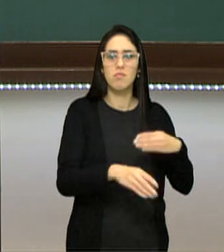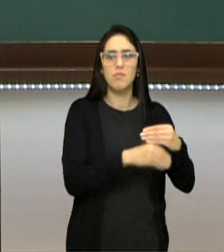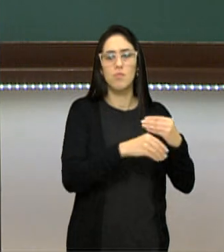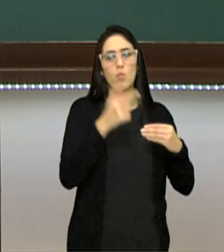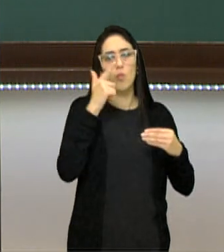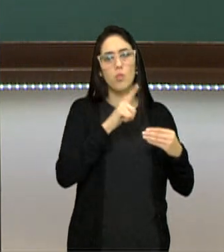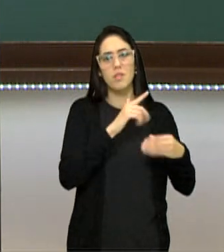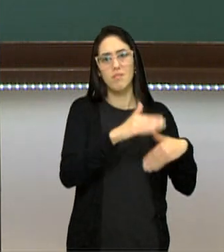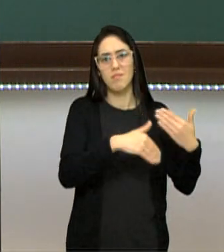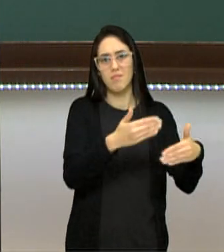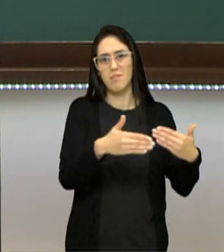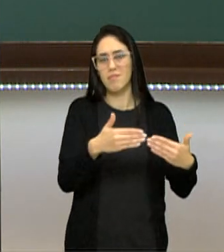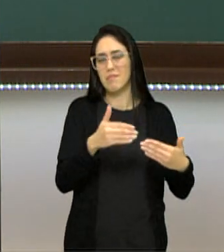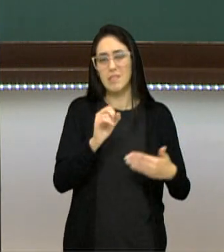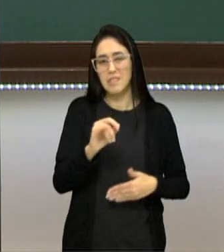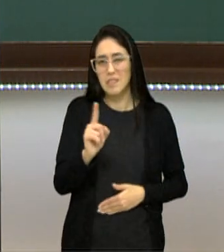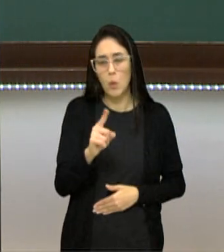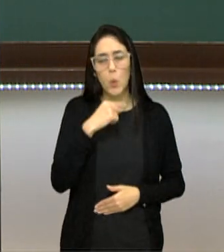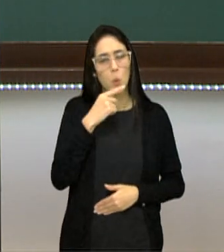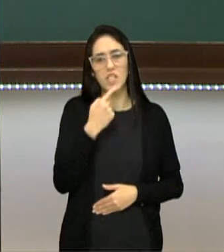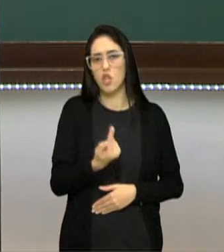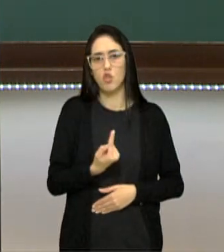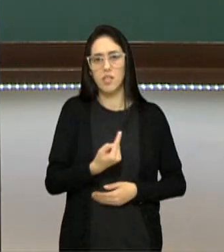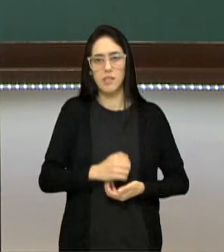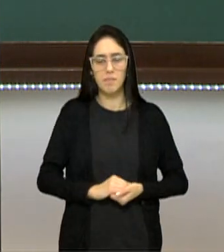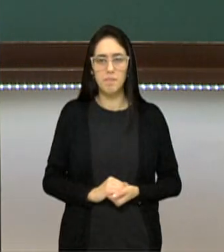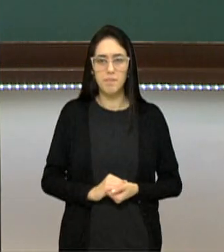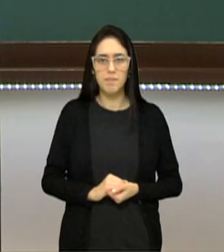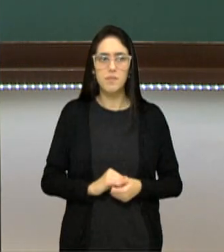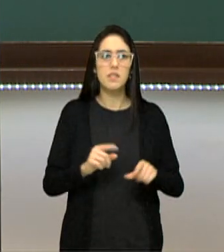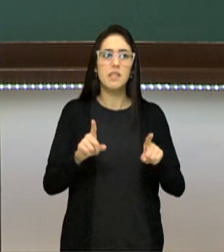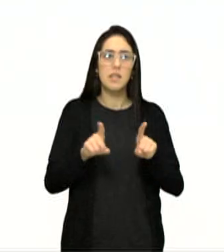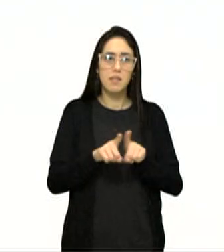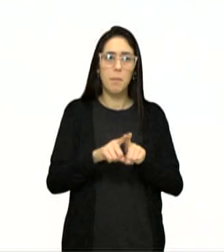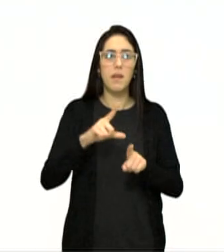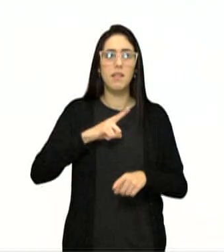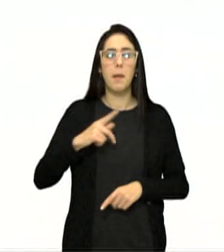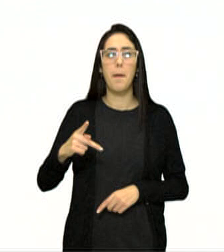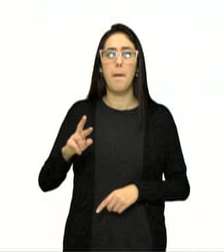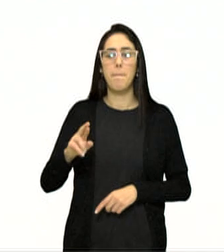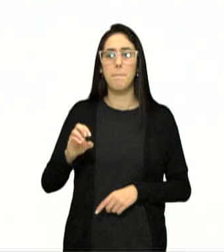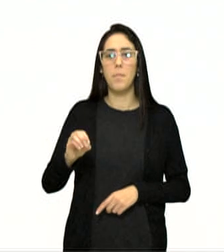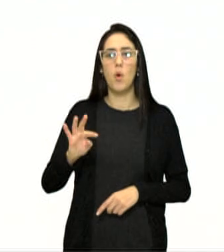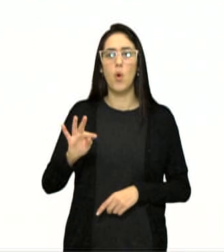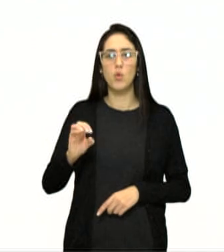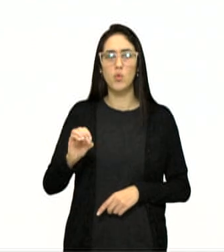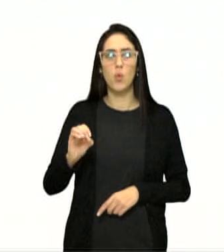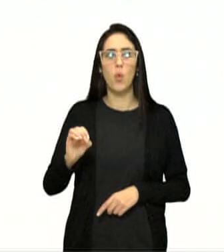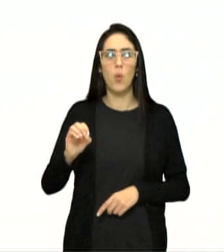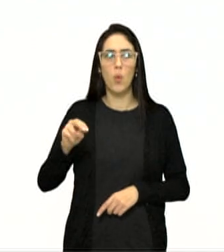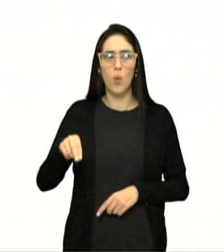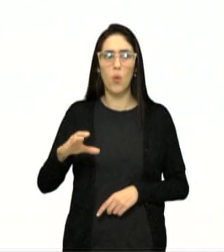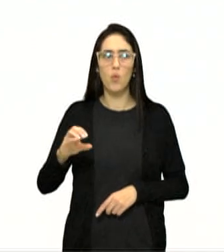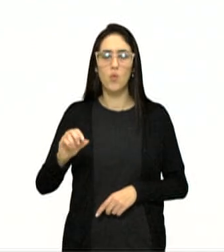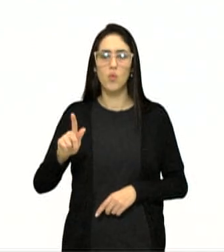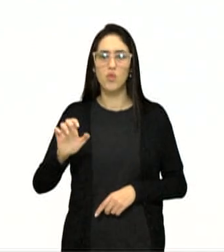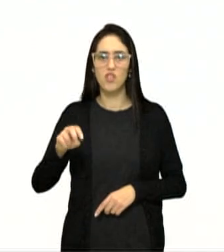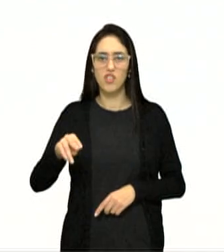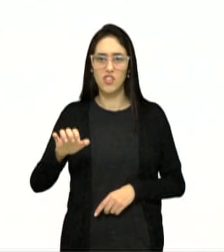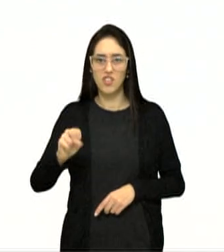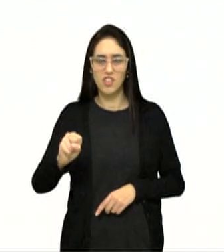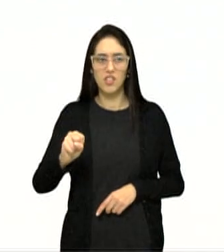consegue, né, fazer essa reprodução. Nós temos ali os chamados proto-oncogenes, que aumentam a proliferação celular, ainda eles não se